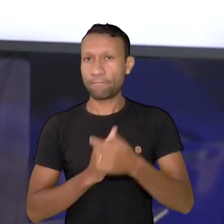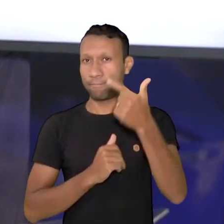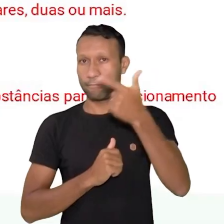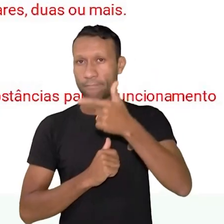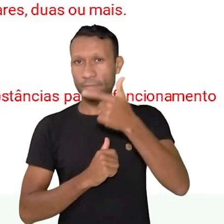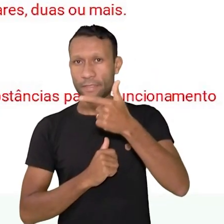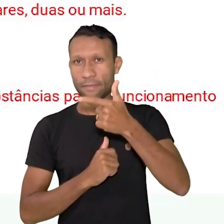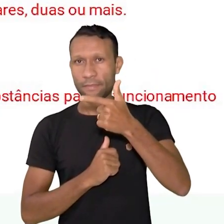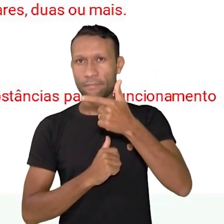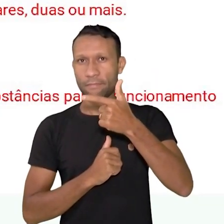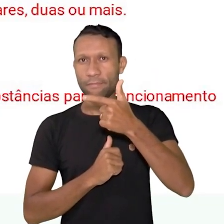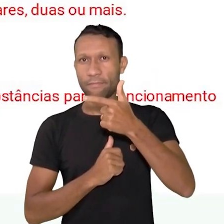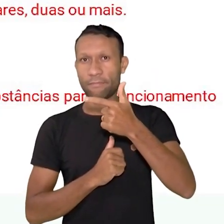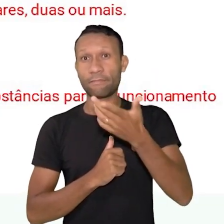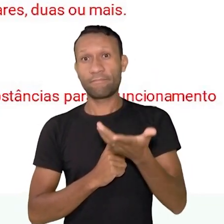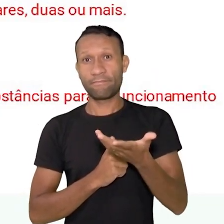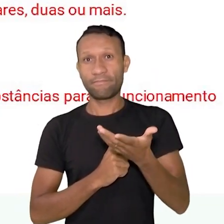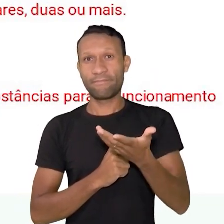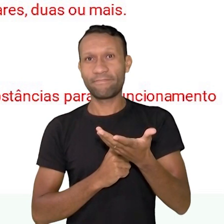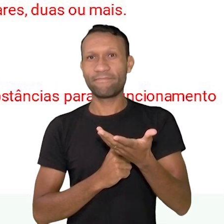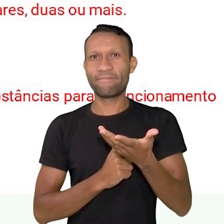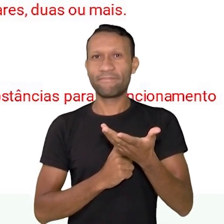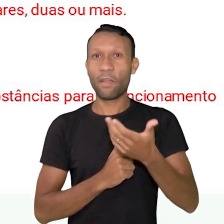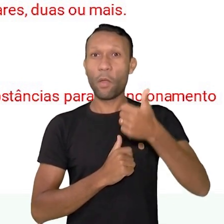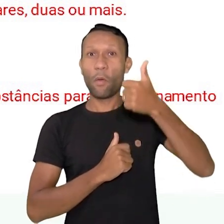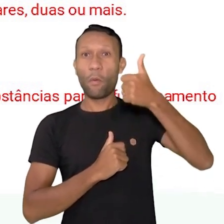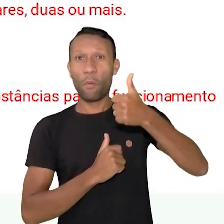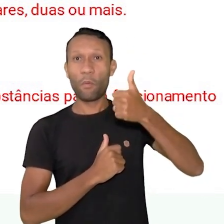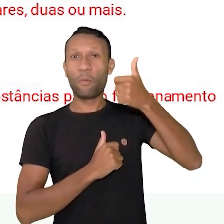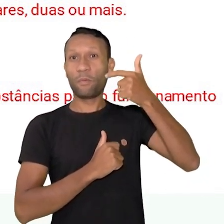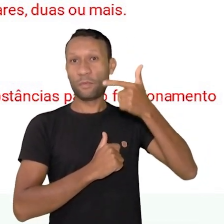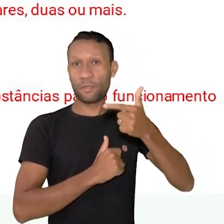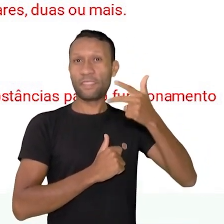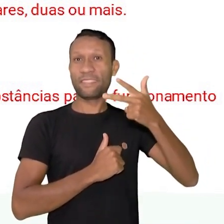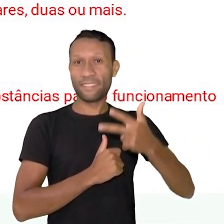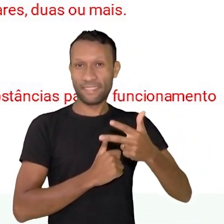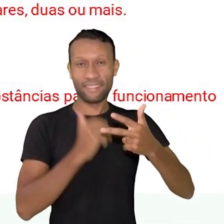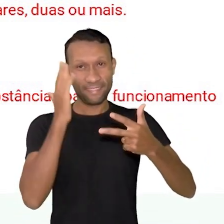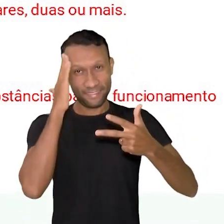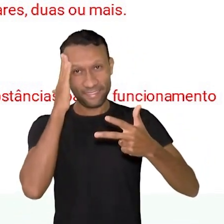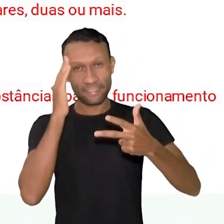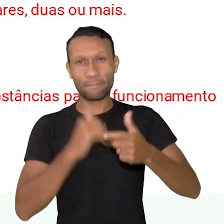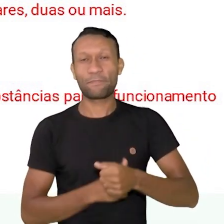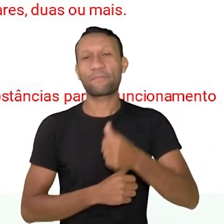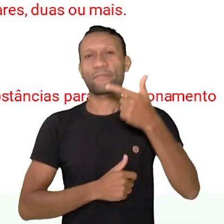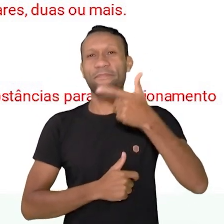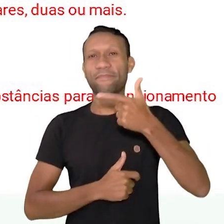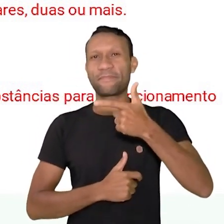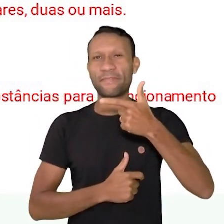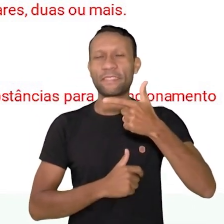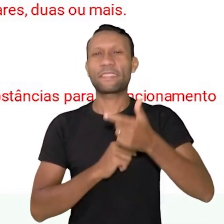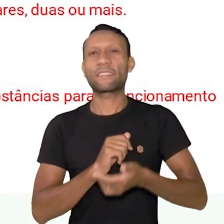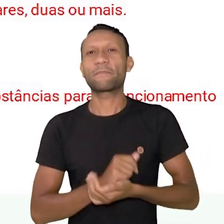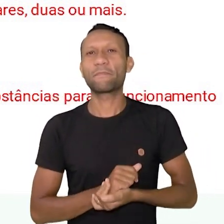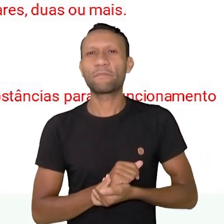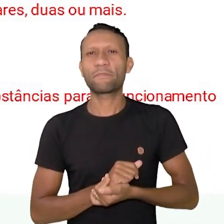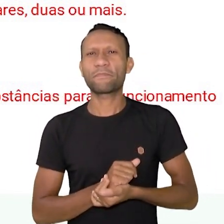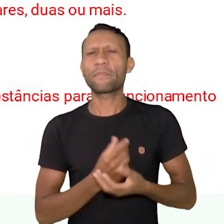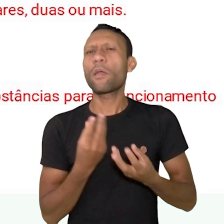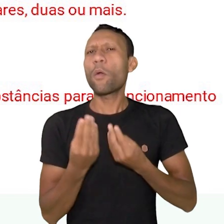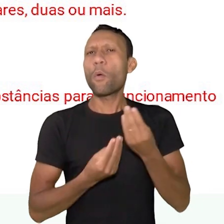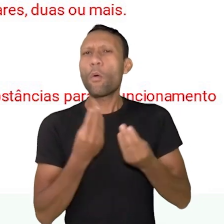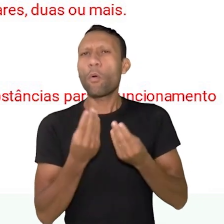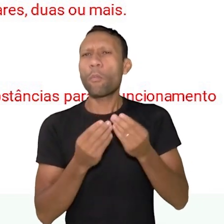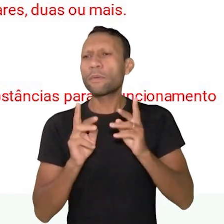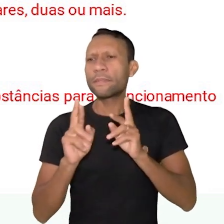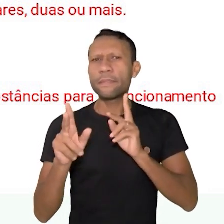segundo, eita, apareceu 1 e 1, mas na realidade é 1, 2 e 3, tá certo? Então, ó, o segundo, como podemos diferenciar